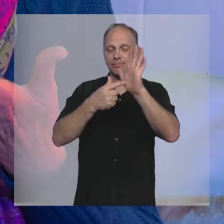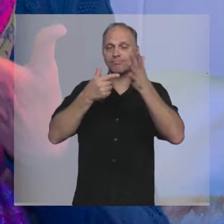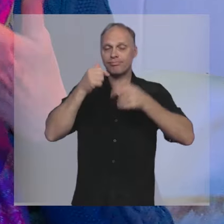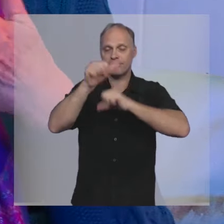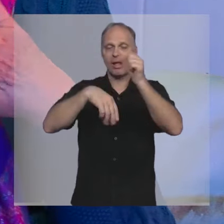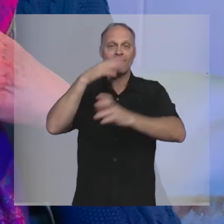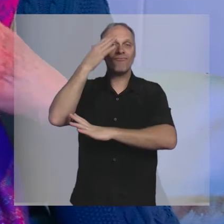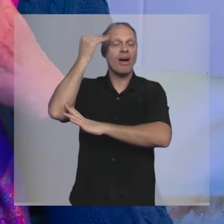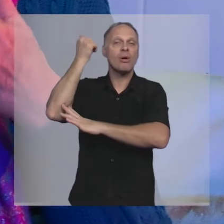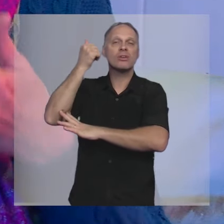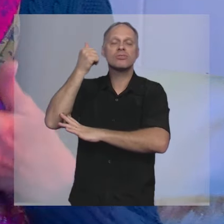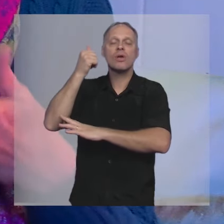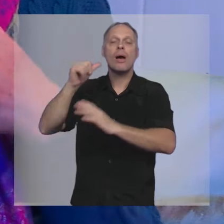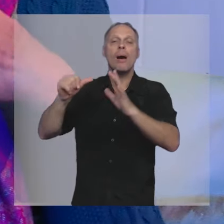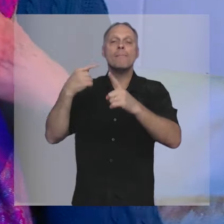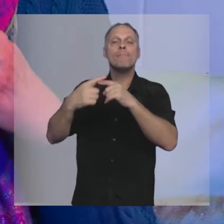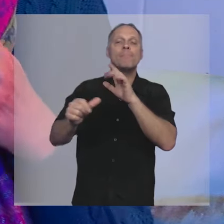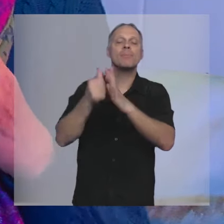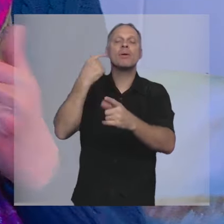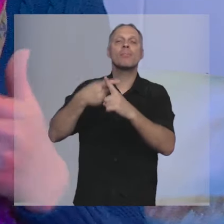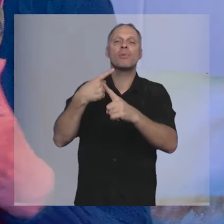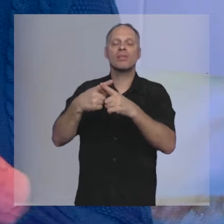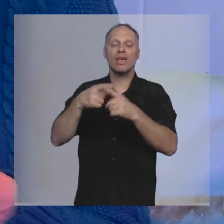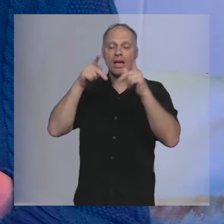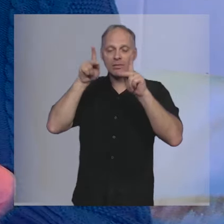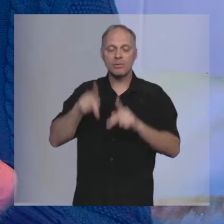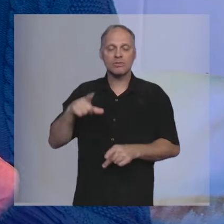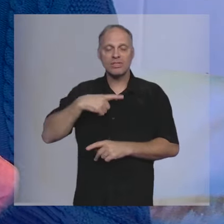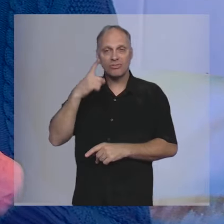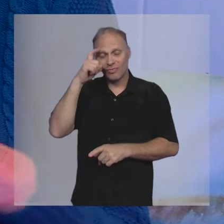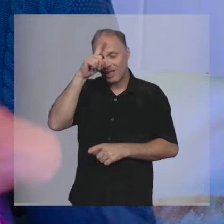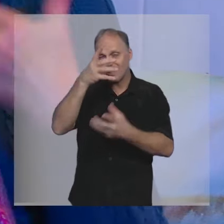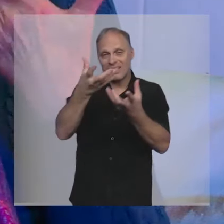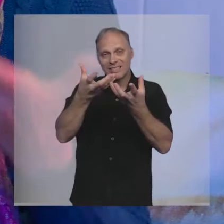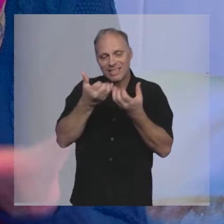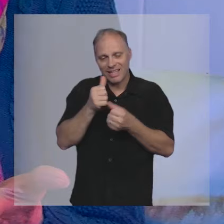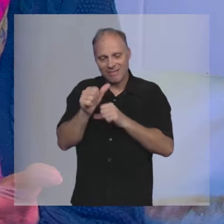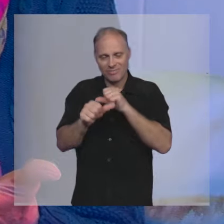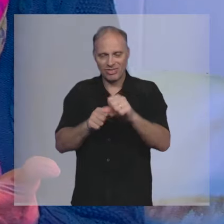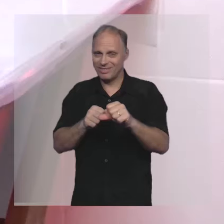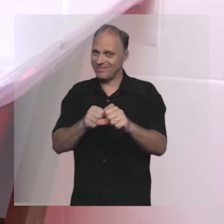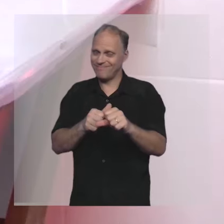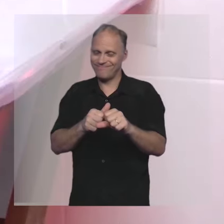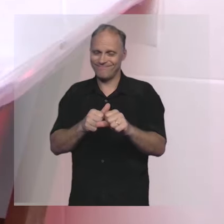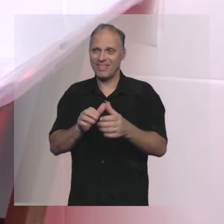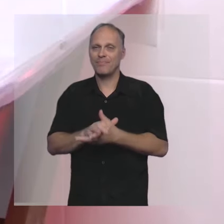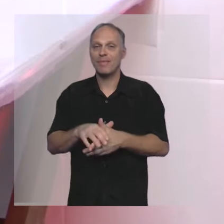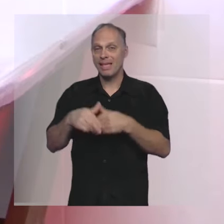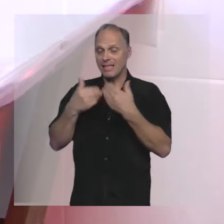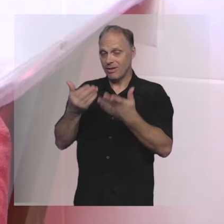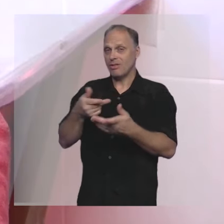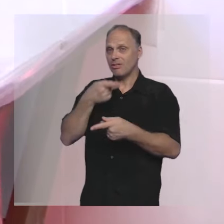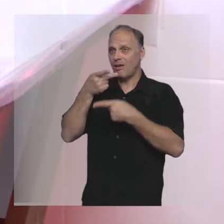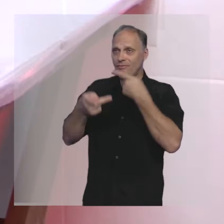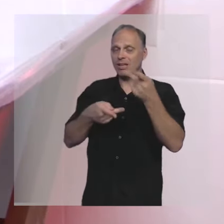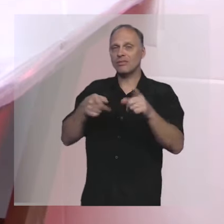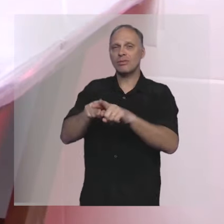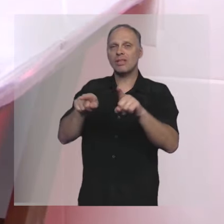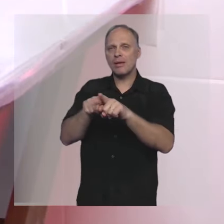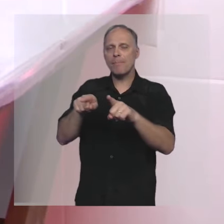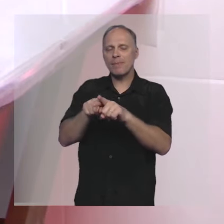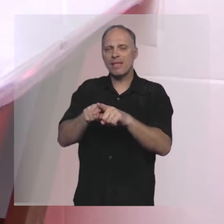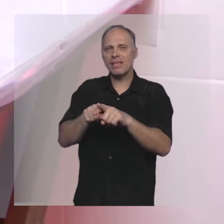projetaram foram primeiro porque as pessoas têm dificuldade de aceitar a mudança. Então, estávamos falando no Turner,